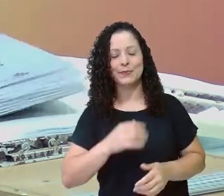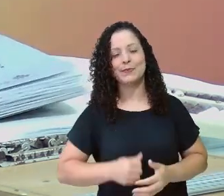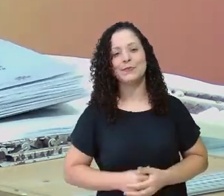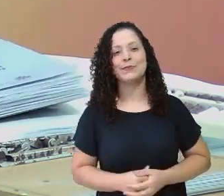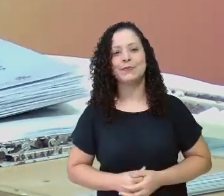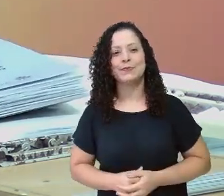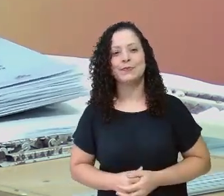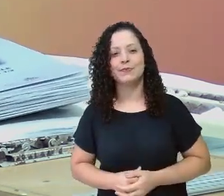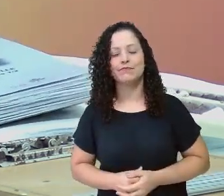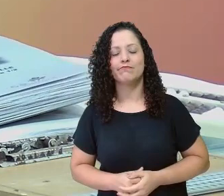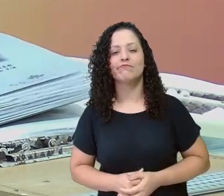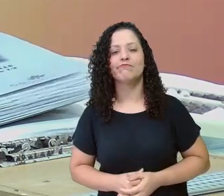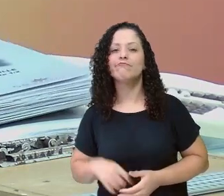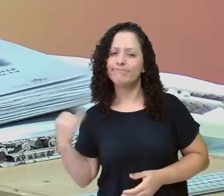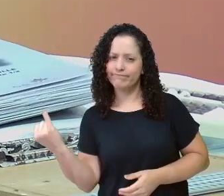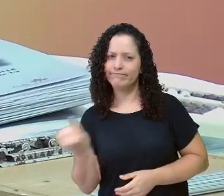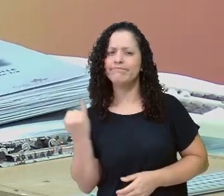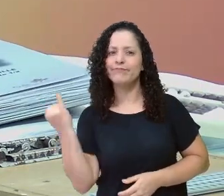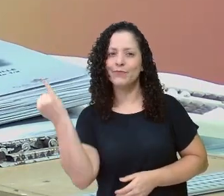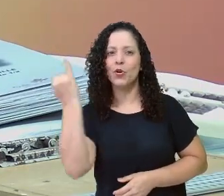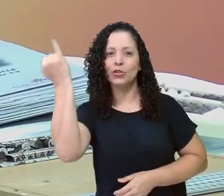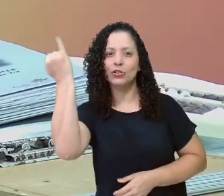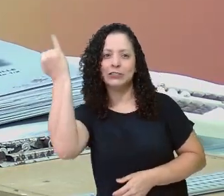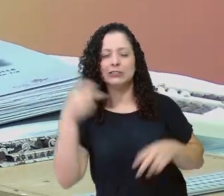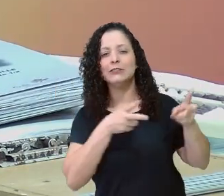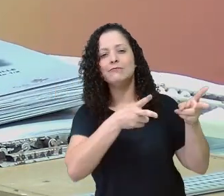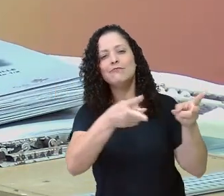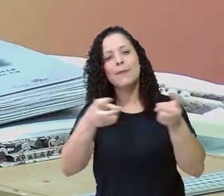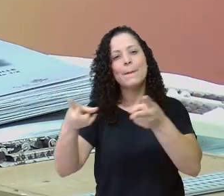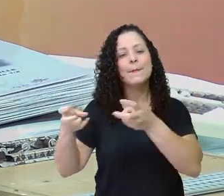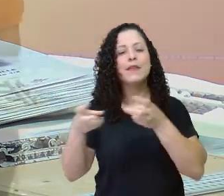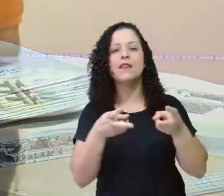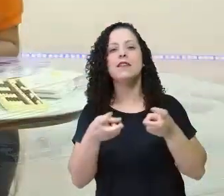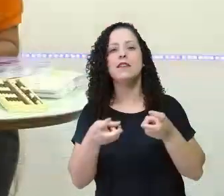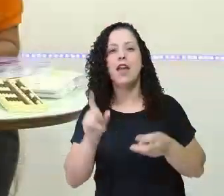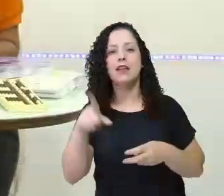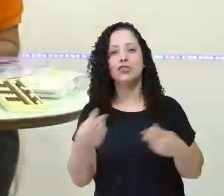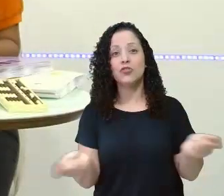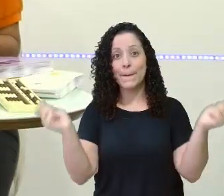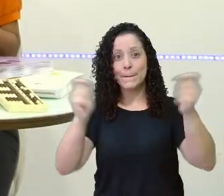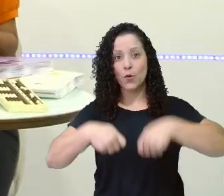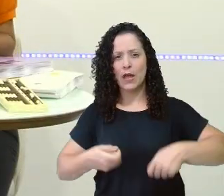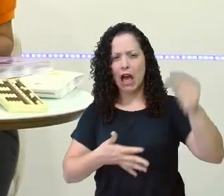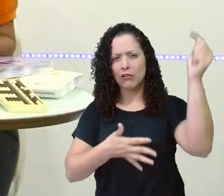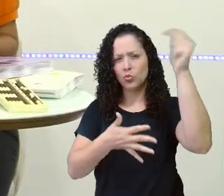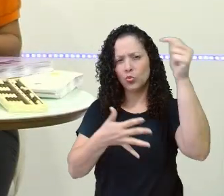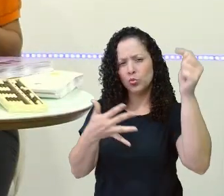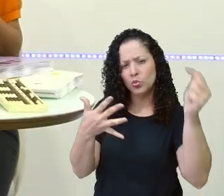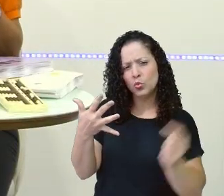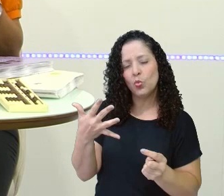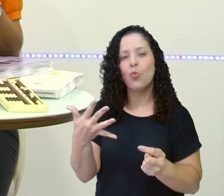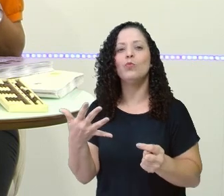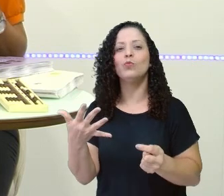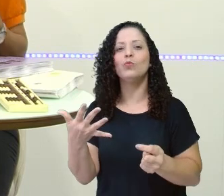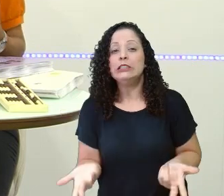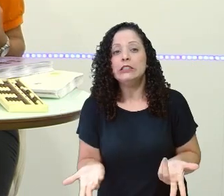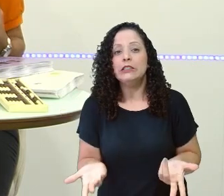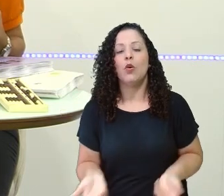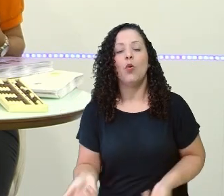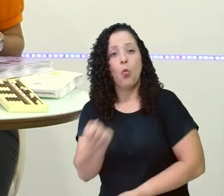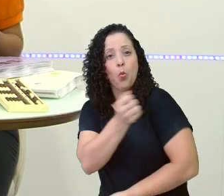Então, é importante que a gente considere, na verdade, essas possibilidades para que o estudante